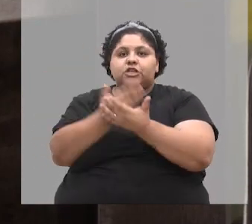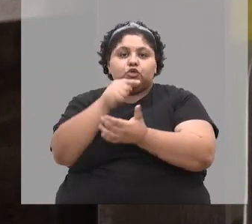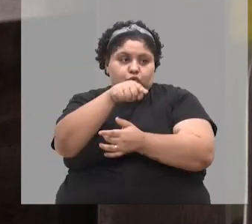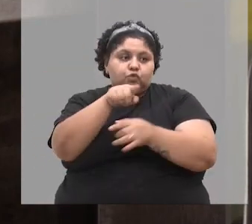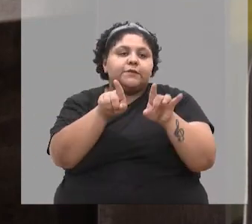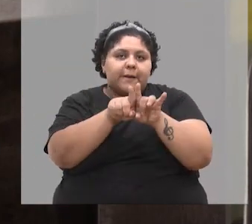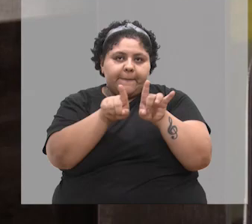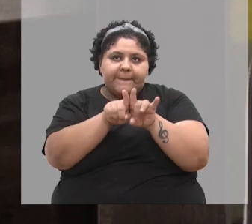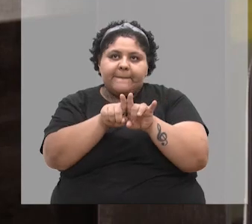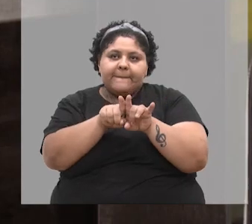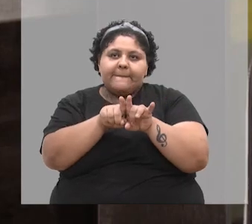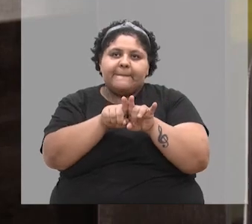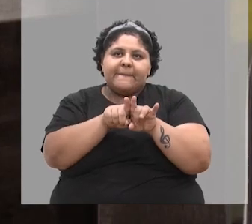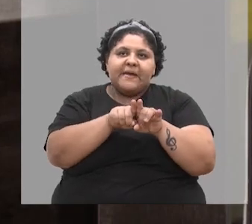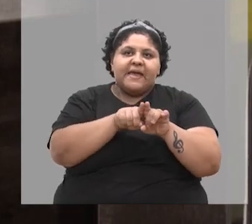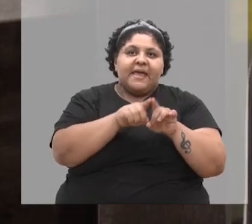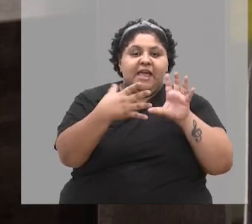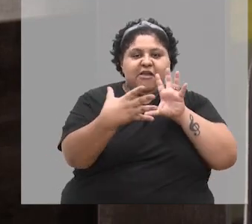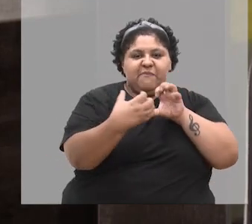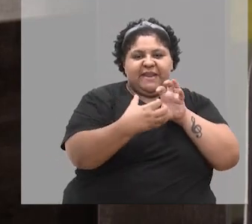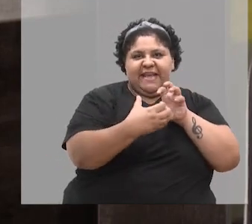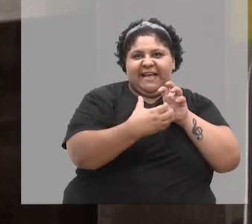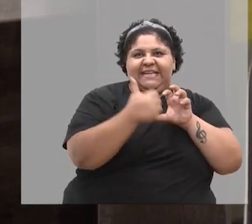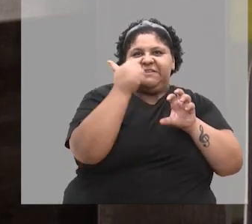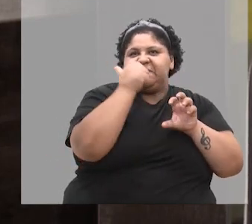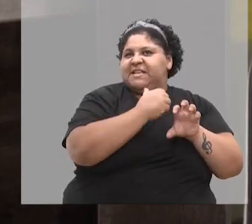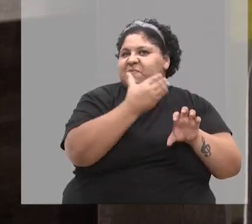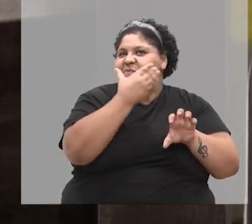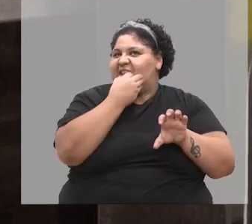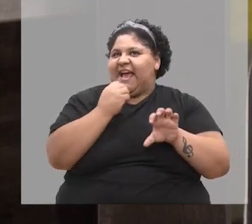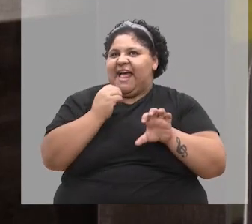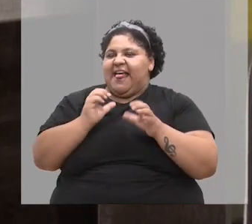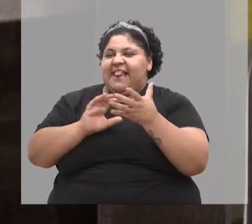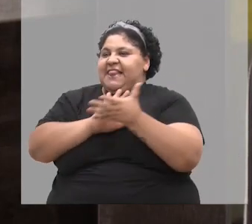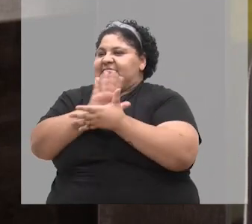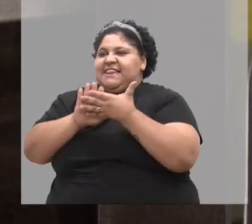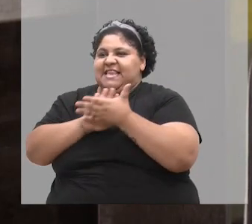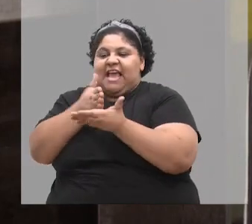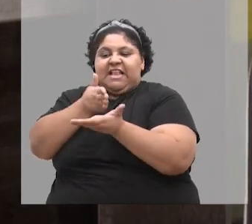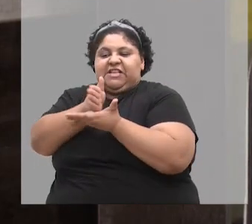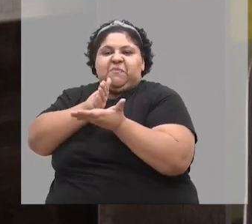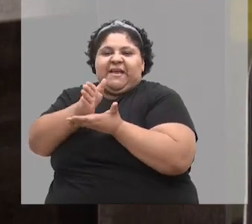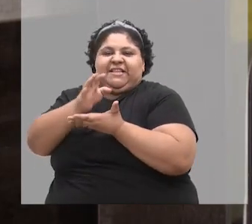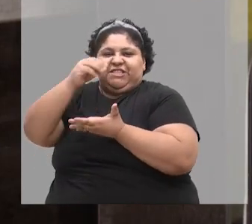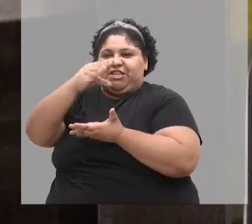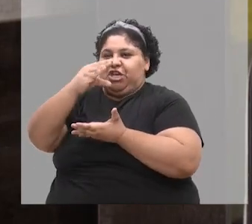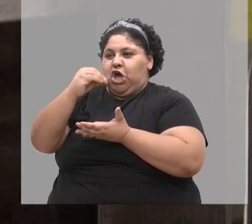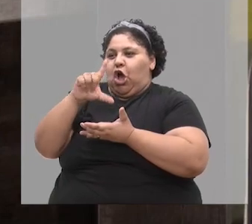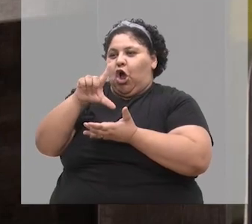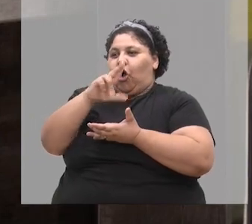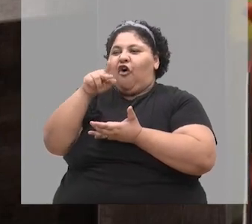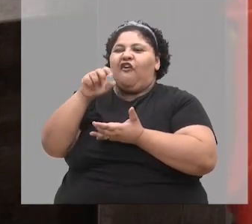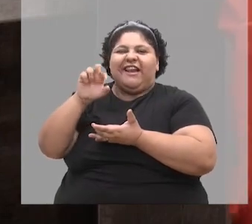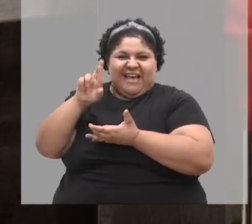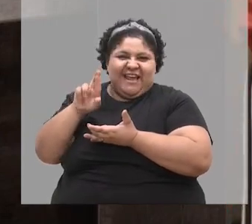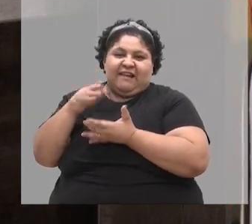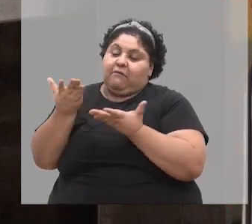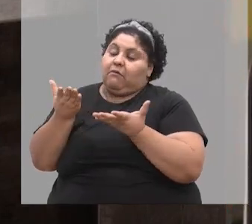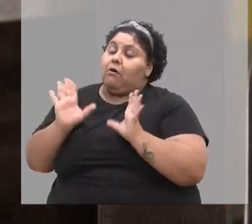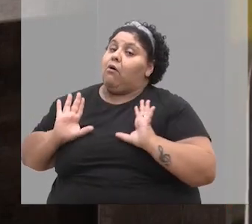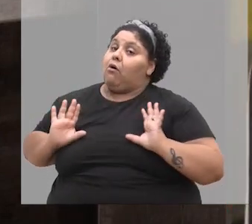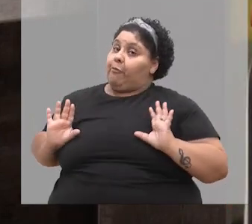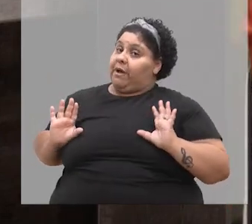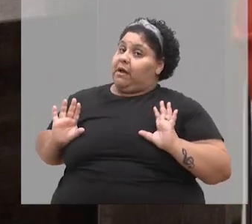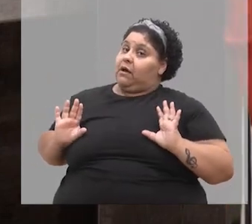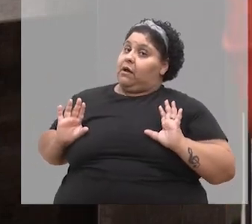e acredito que tu também, que em briga de marido e mulher não se mete a colher. Então, o que as pessoas faziam? Opa, é uma